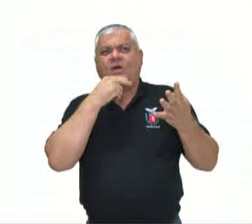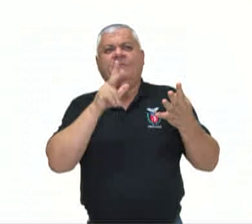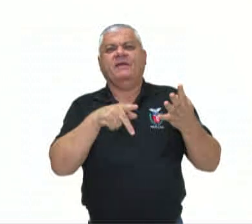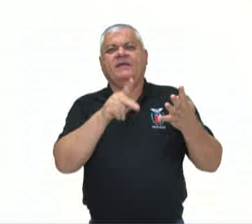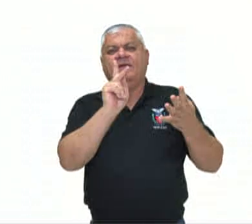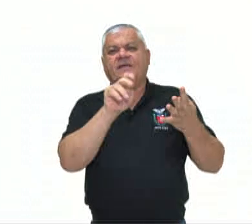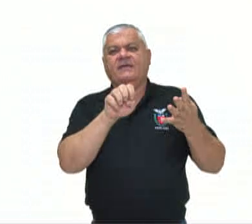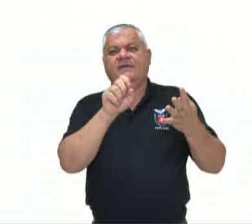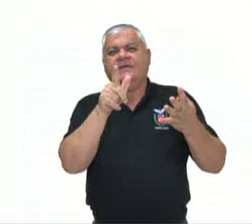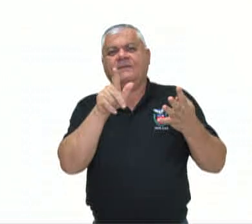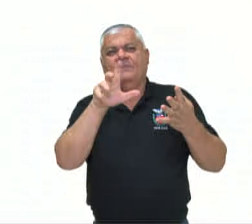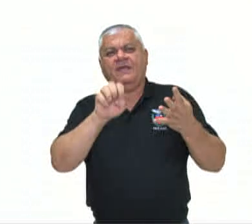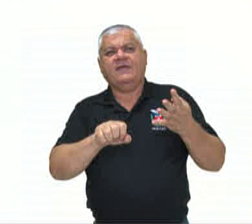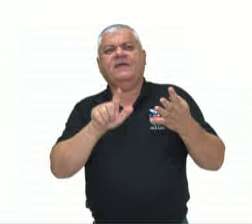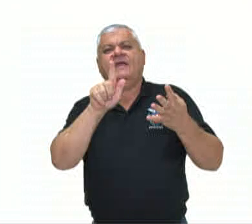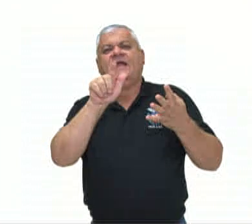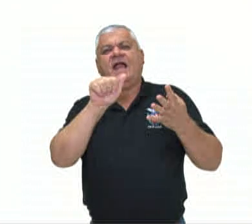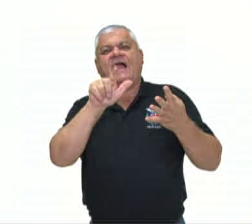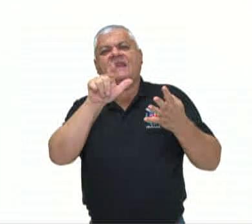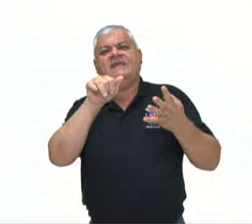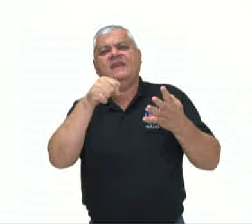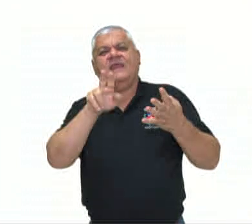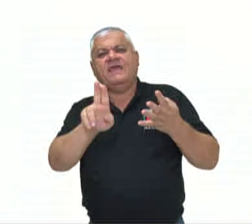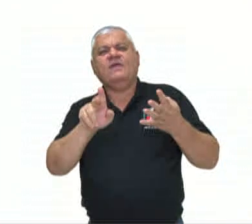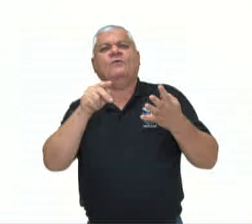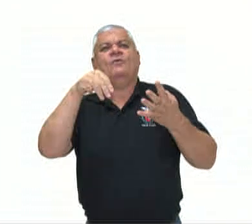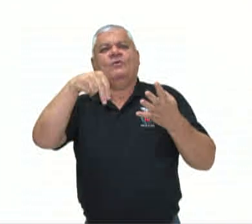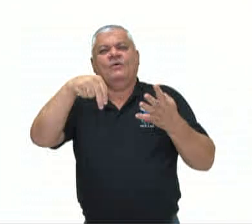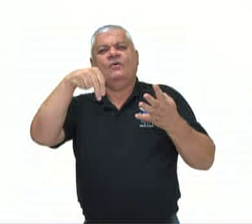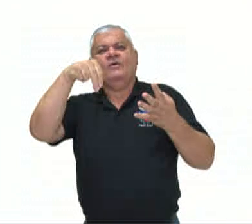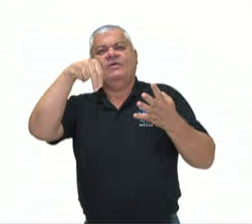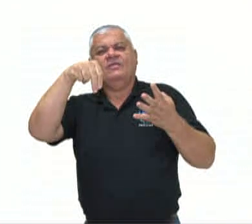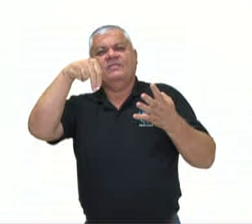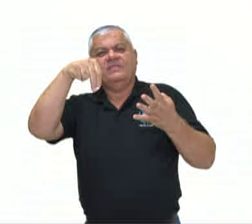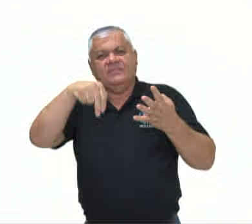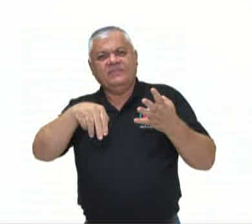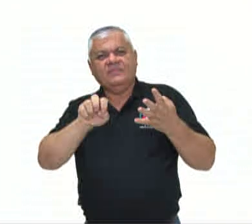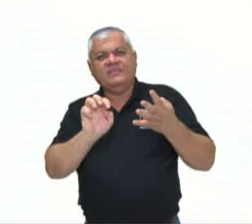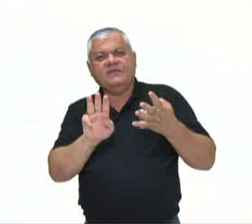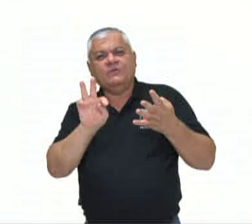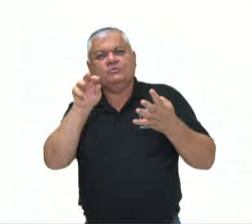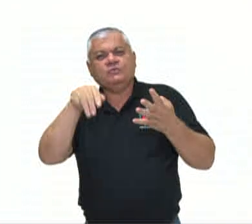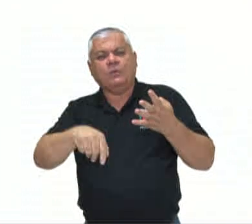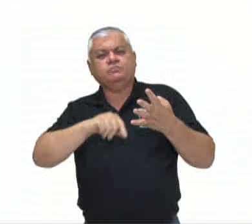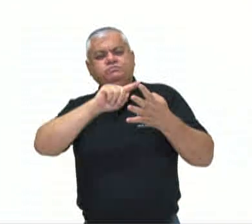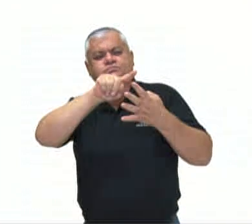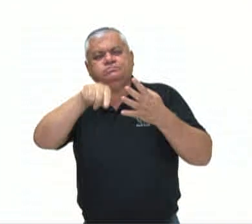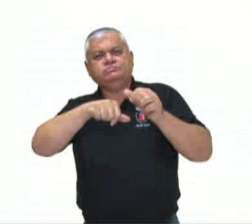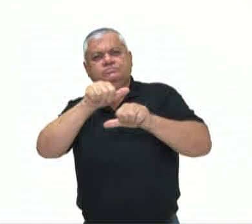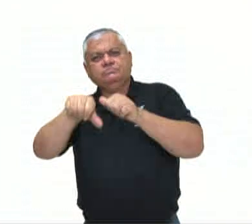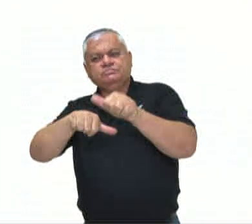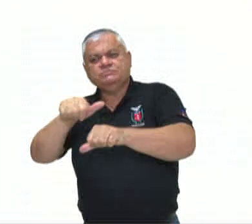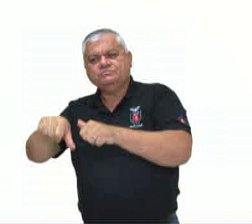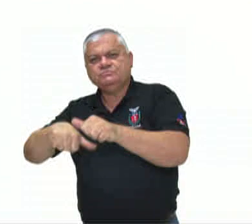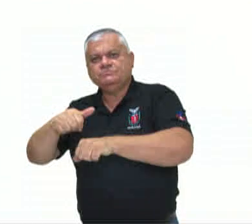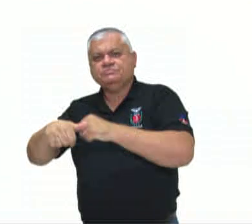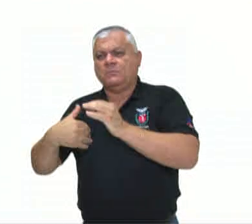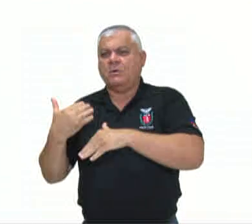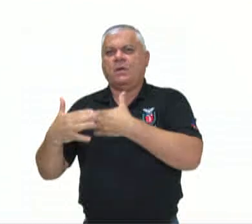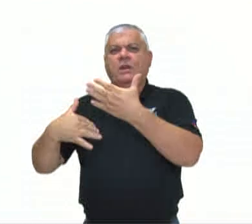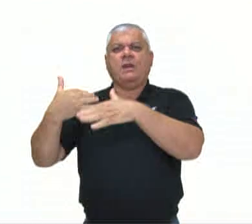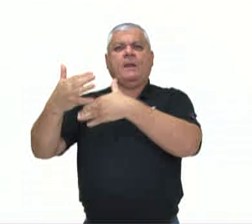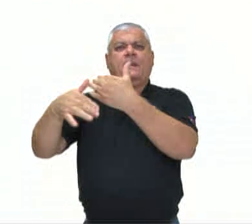a verdade final. Elas irão sempre evoluir e mudar, tornando-se progressivamente mais corretas